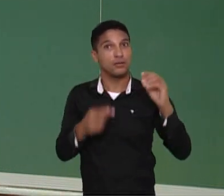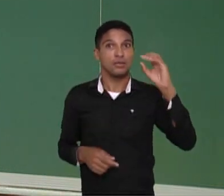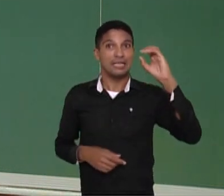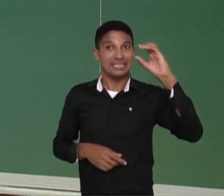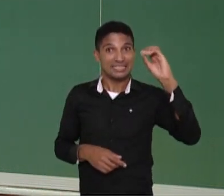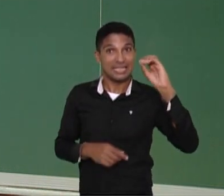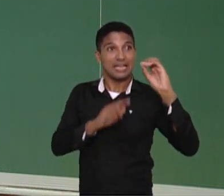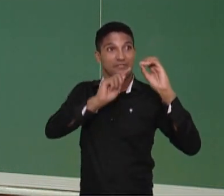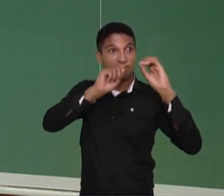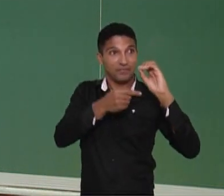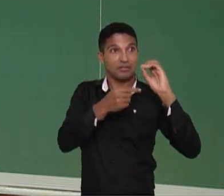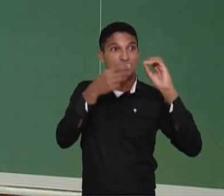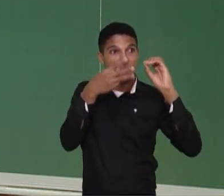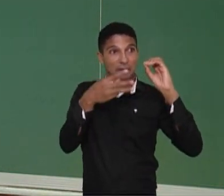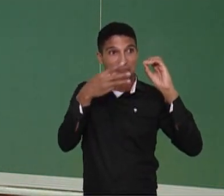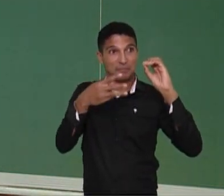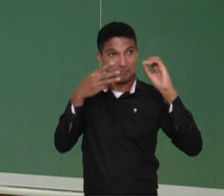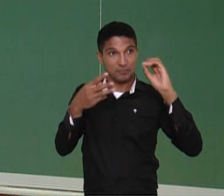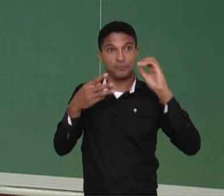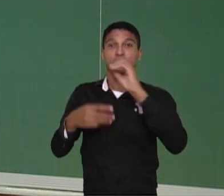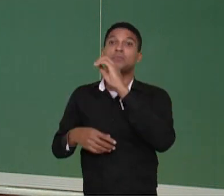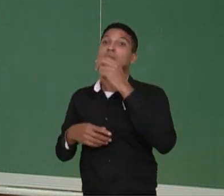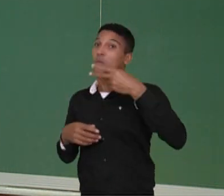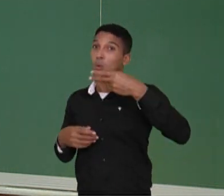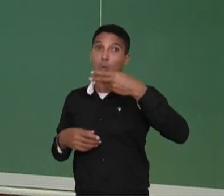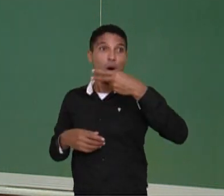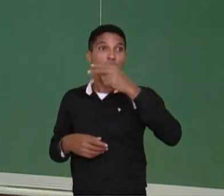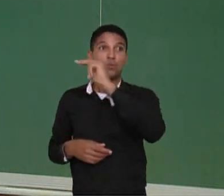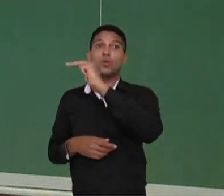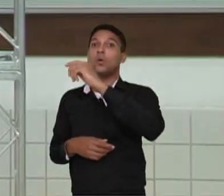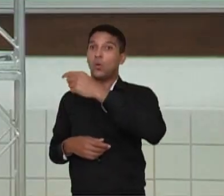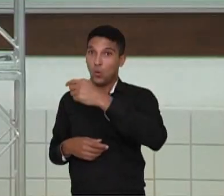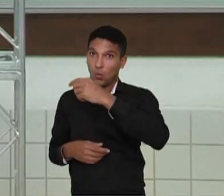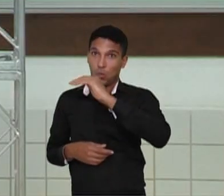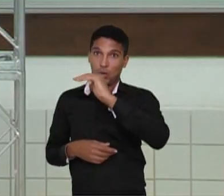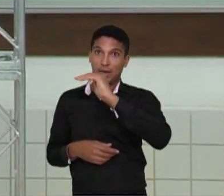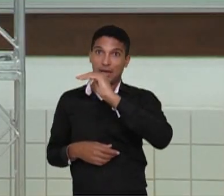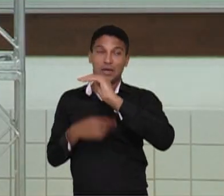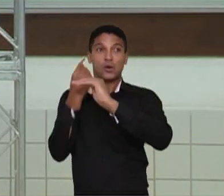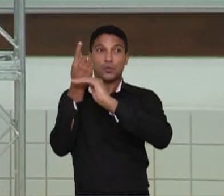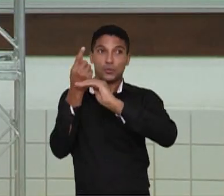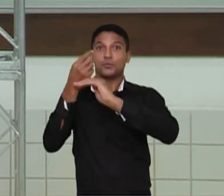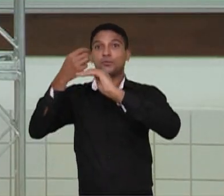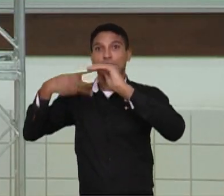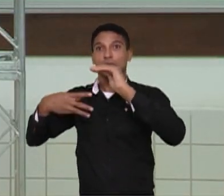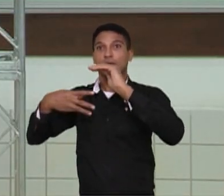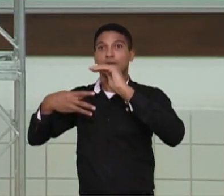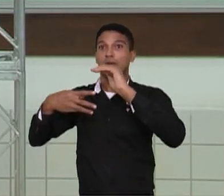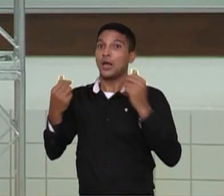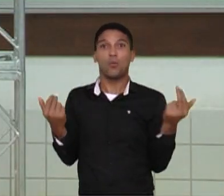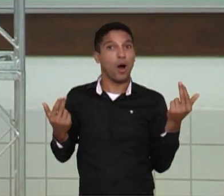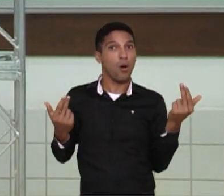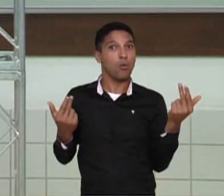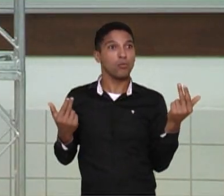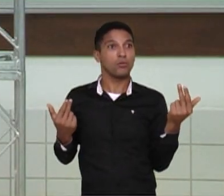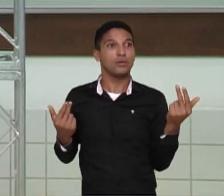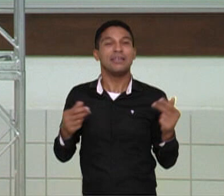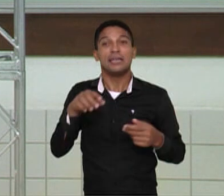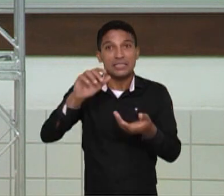Um terço. Pega a tua calculadora aí e divide lá 1 por 3, o que você vai